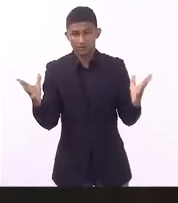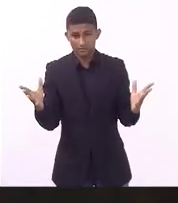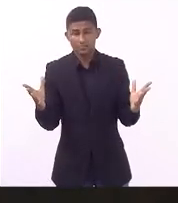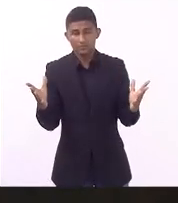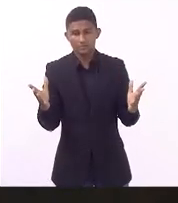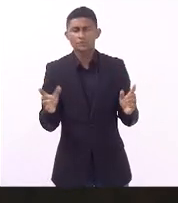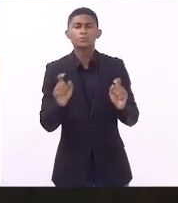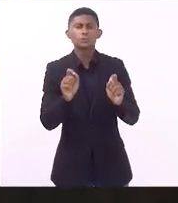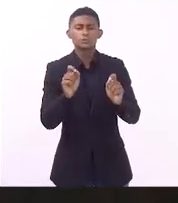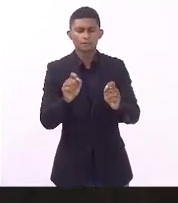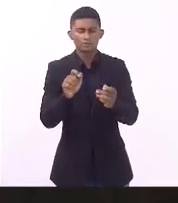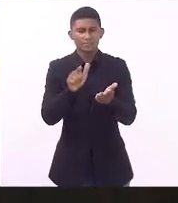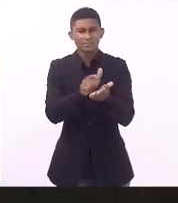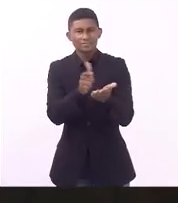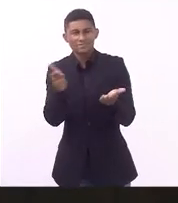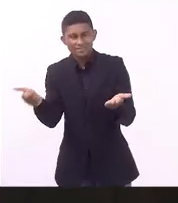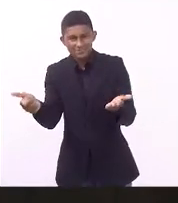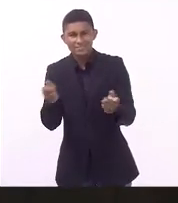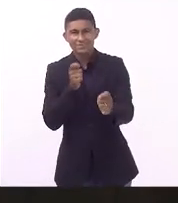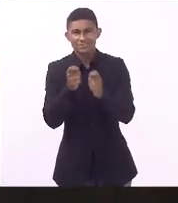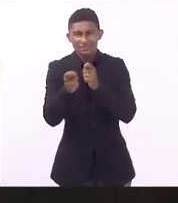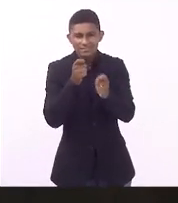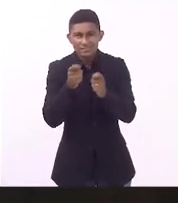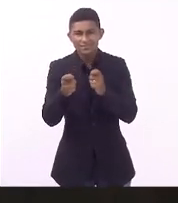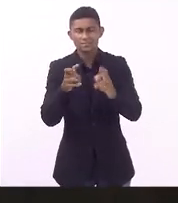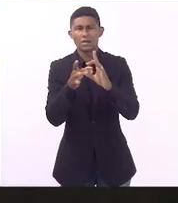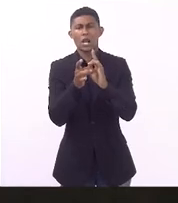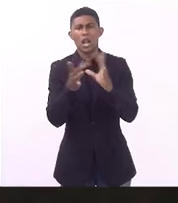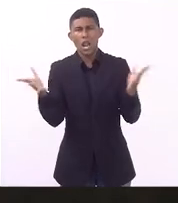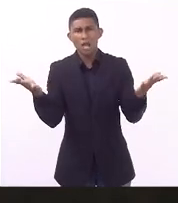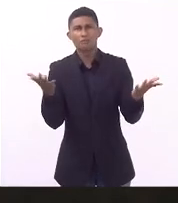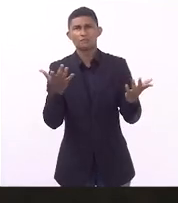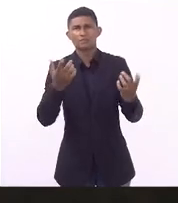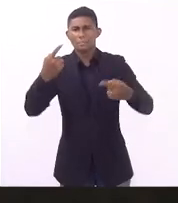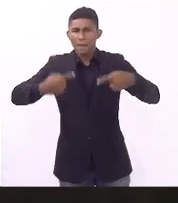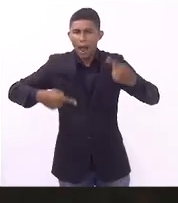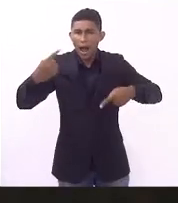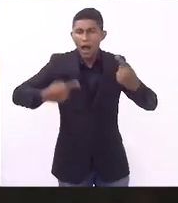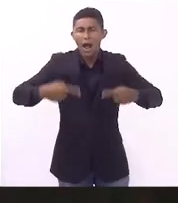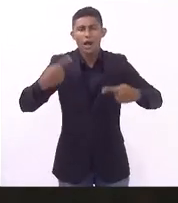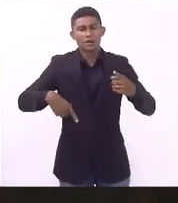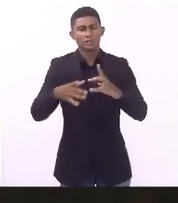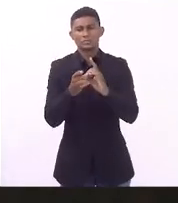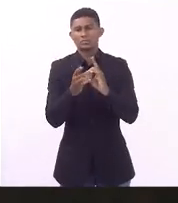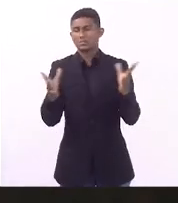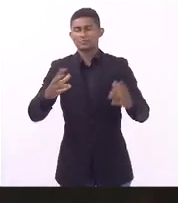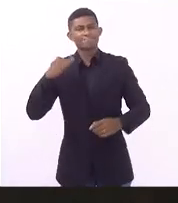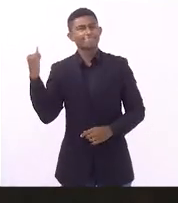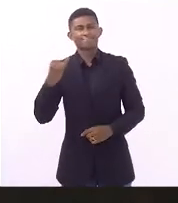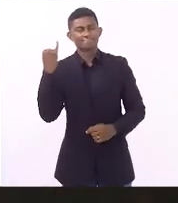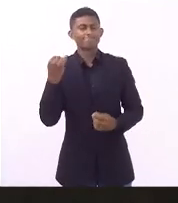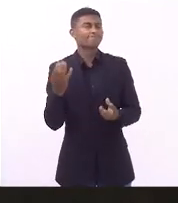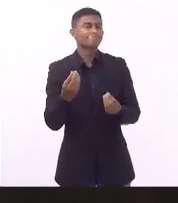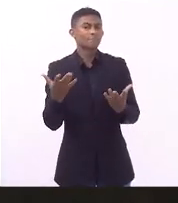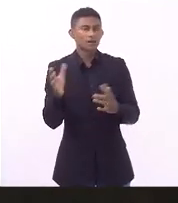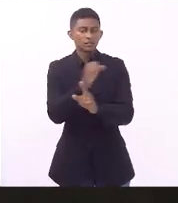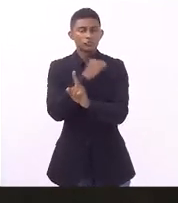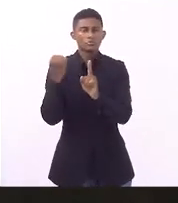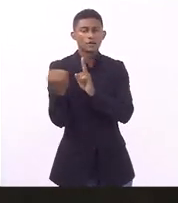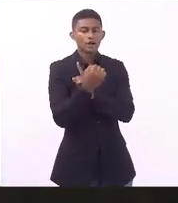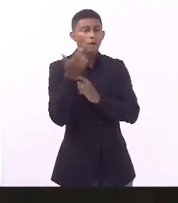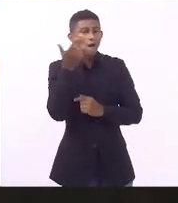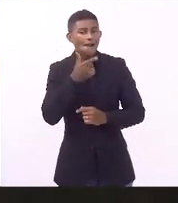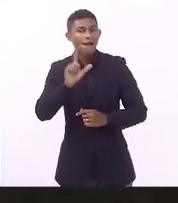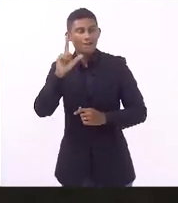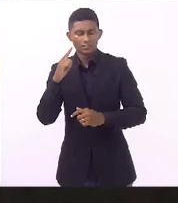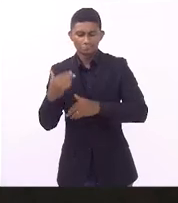de imprensa e a liberdade de debate é absolutamente fundamental para se construir uma sociedade